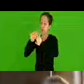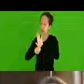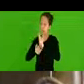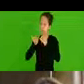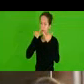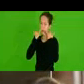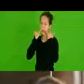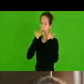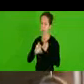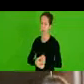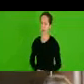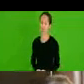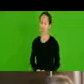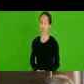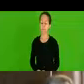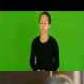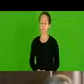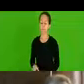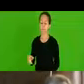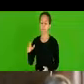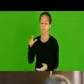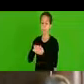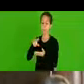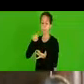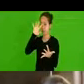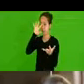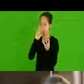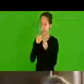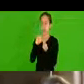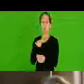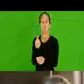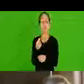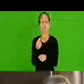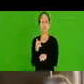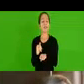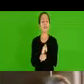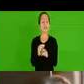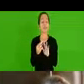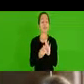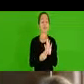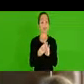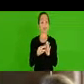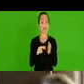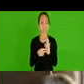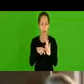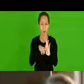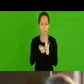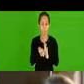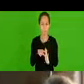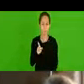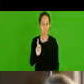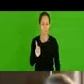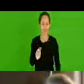que é, acaba sendo compreendido como um instrumento metodológico, não uma pesquisa em si. Dentro da